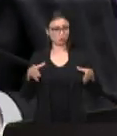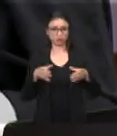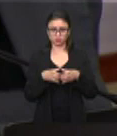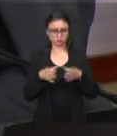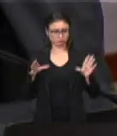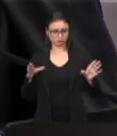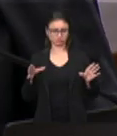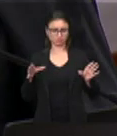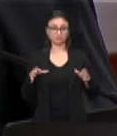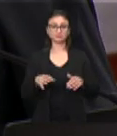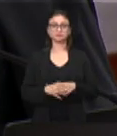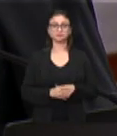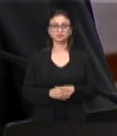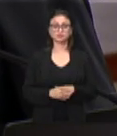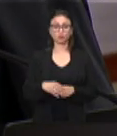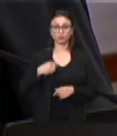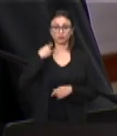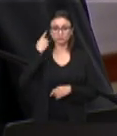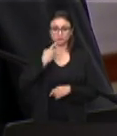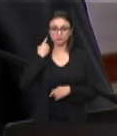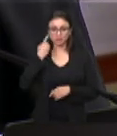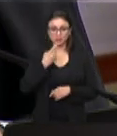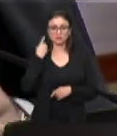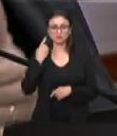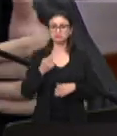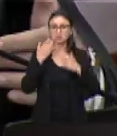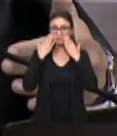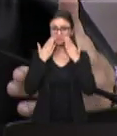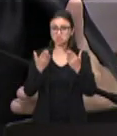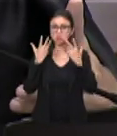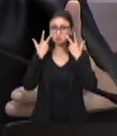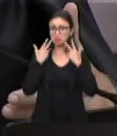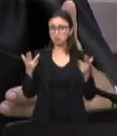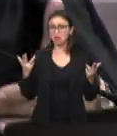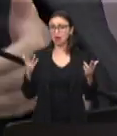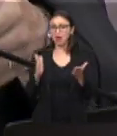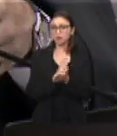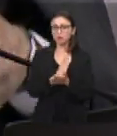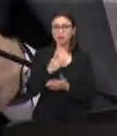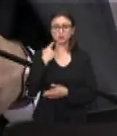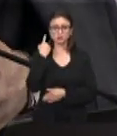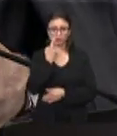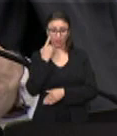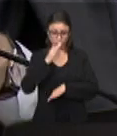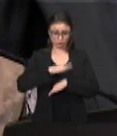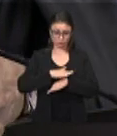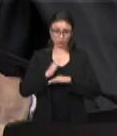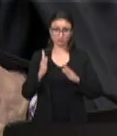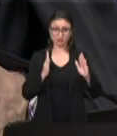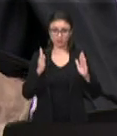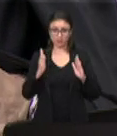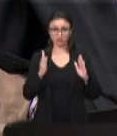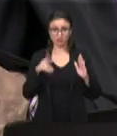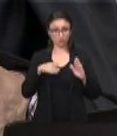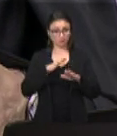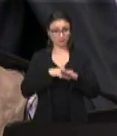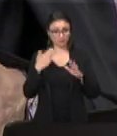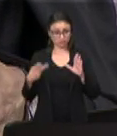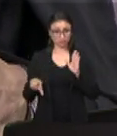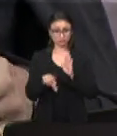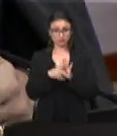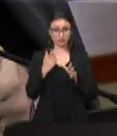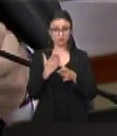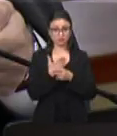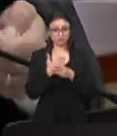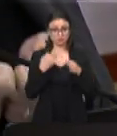E o advogado apresentava normalmente. Isso. Alguns advogados, naquele momento, e aí é o momento processual